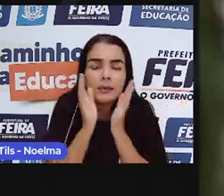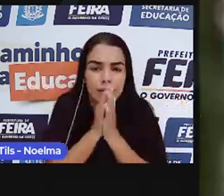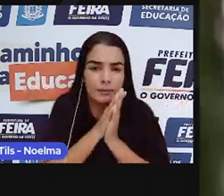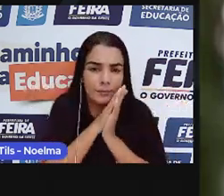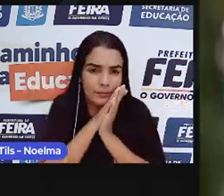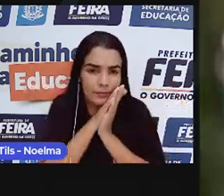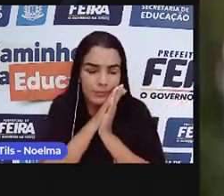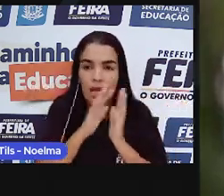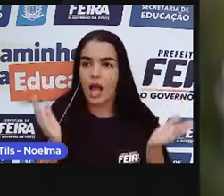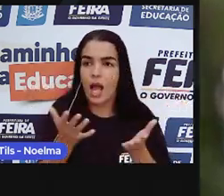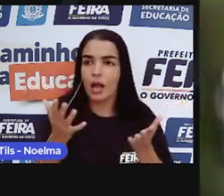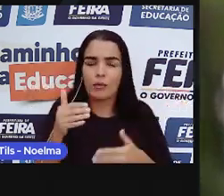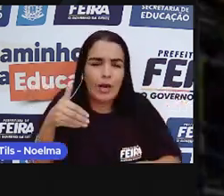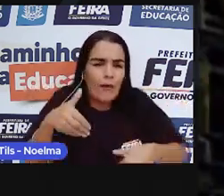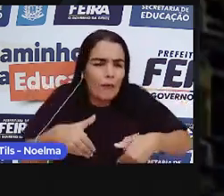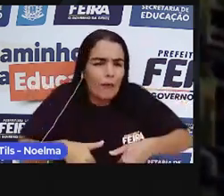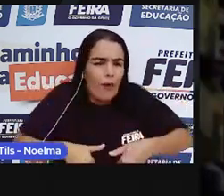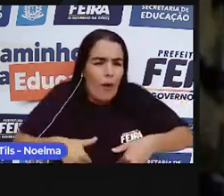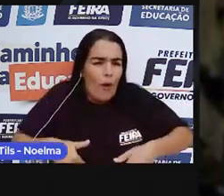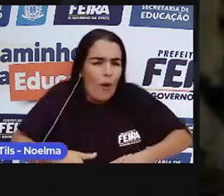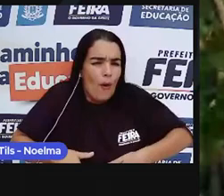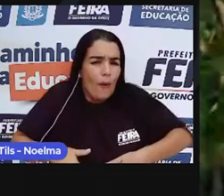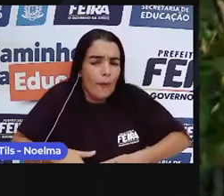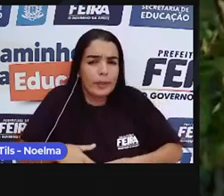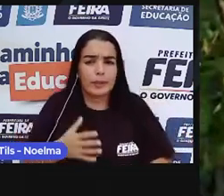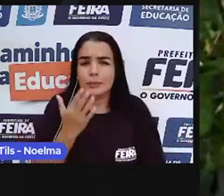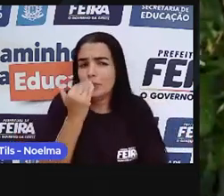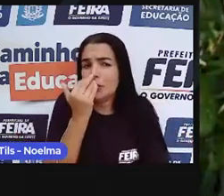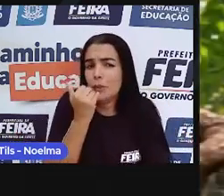Agora bateu uma fome.